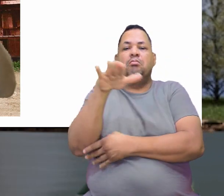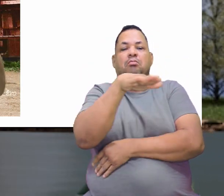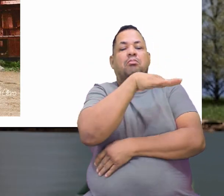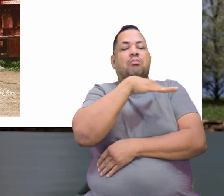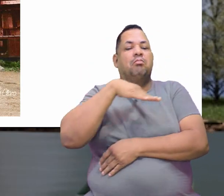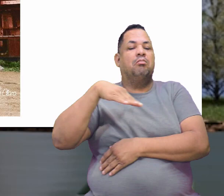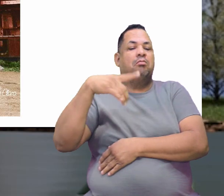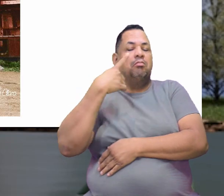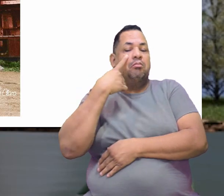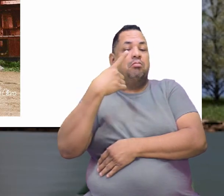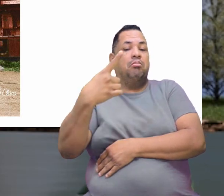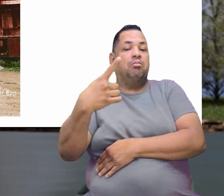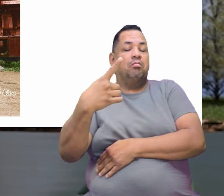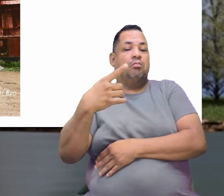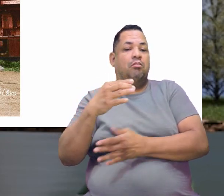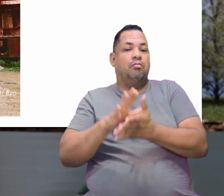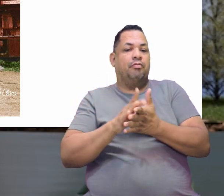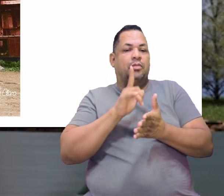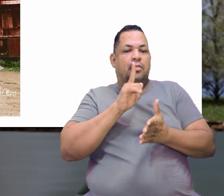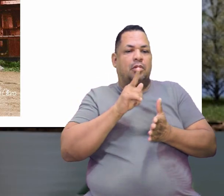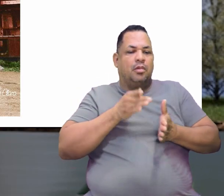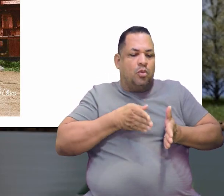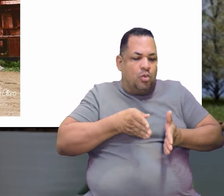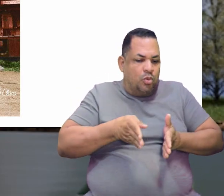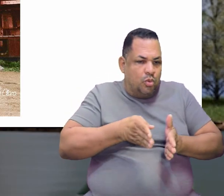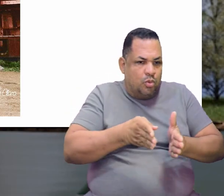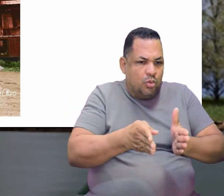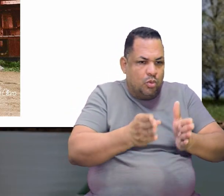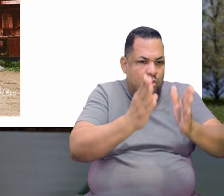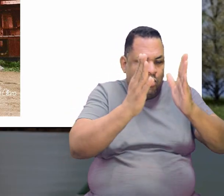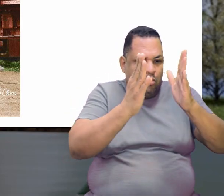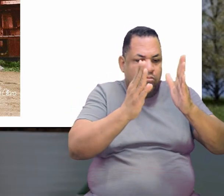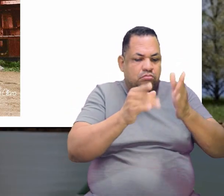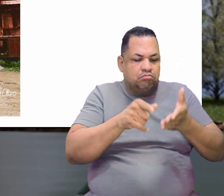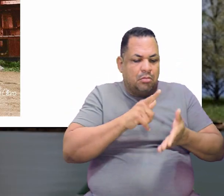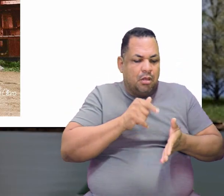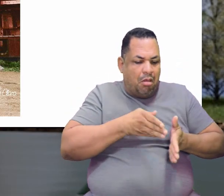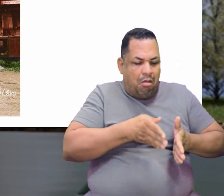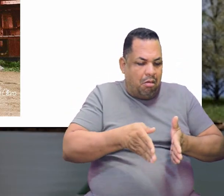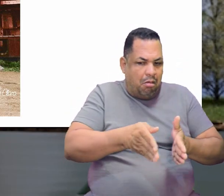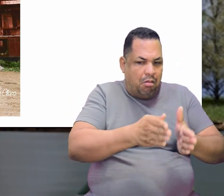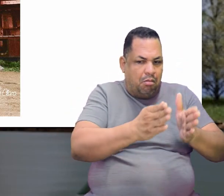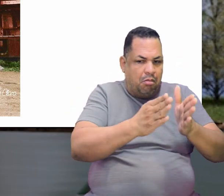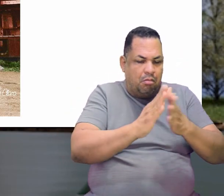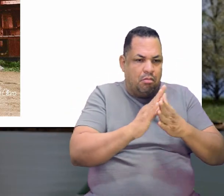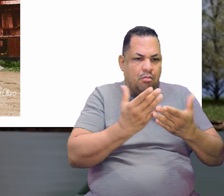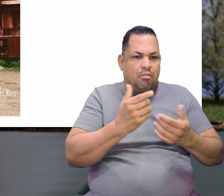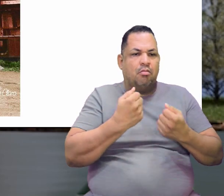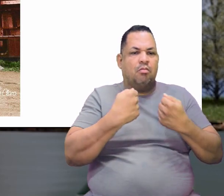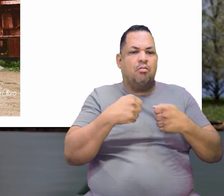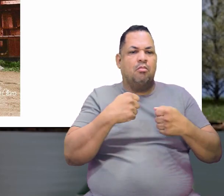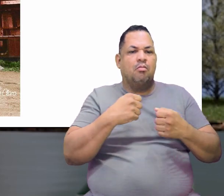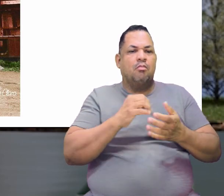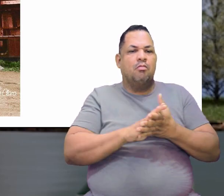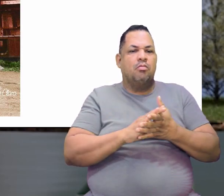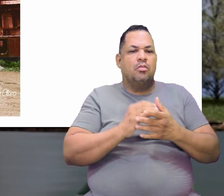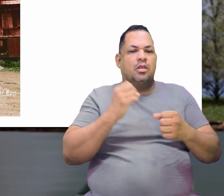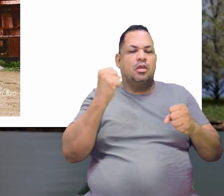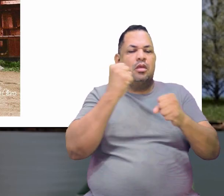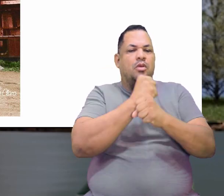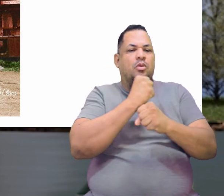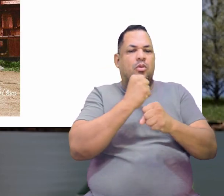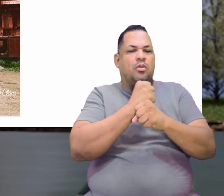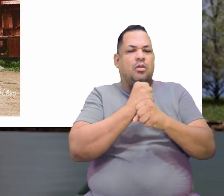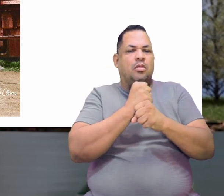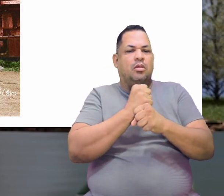local. Ah, o rio segue aqui, o rio segue aqui. Ah, então dá para fazer a construção